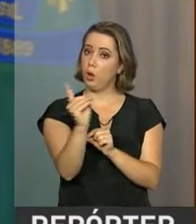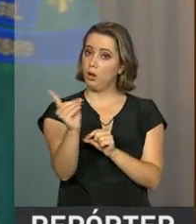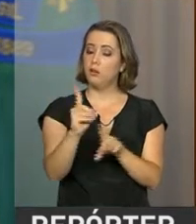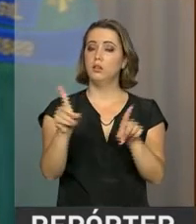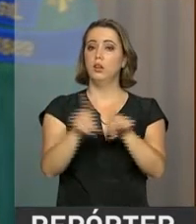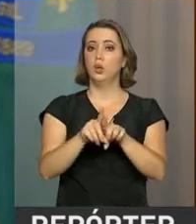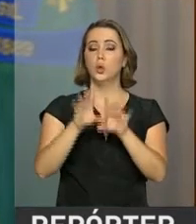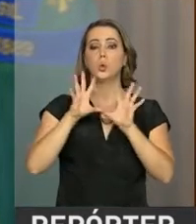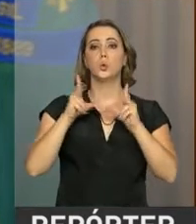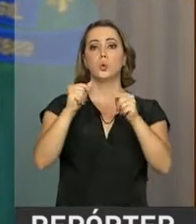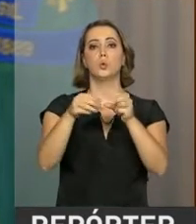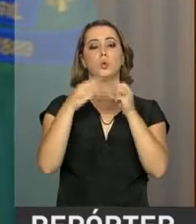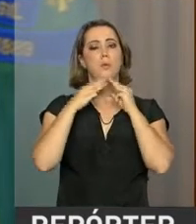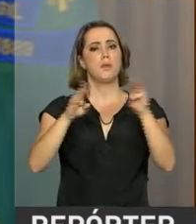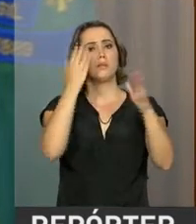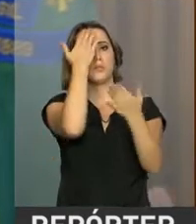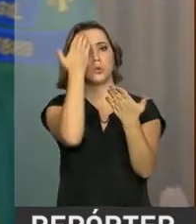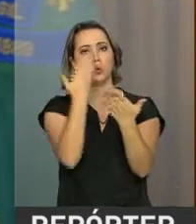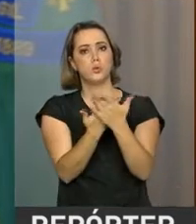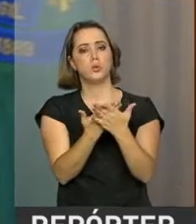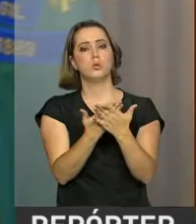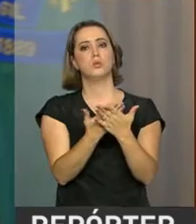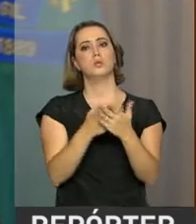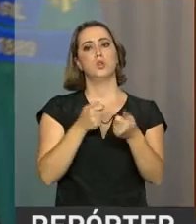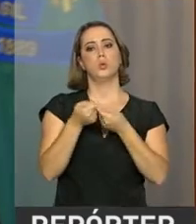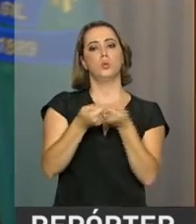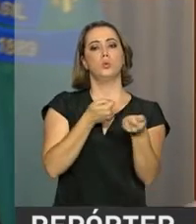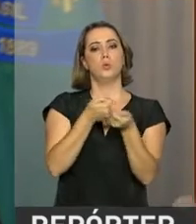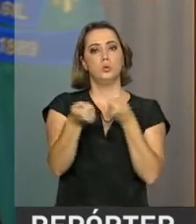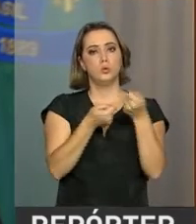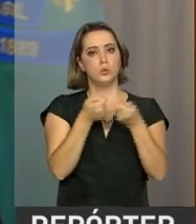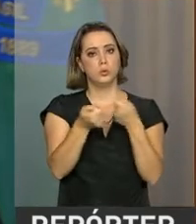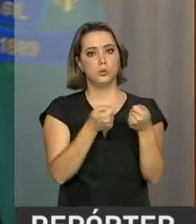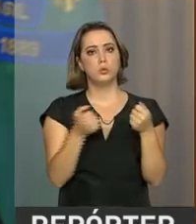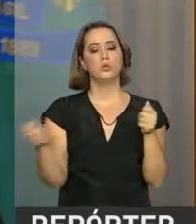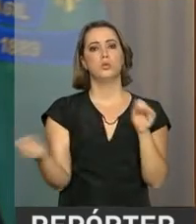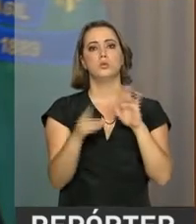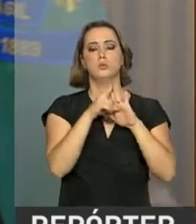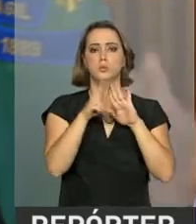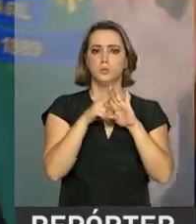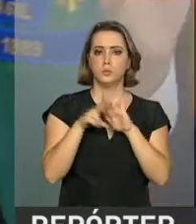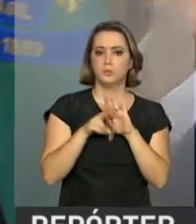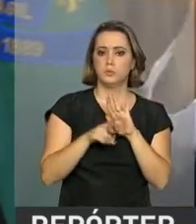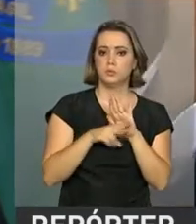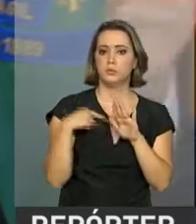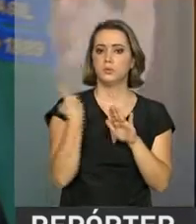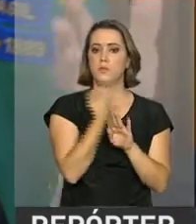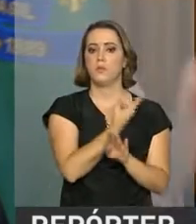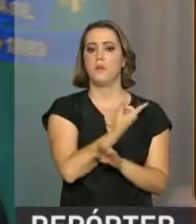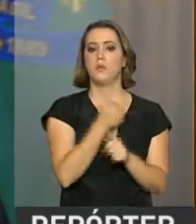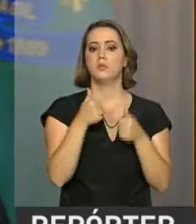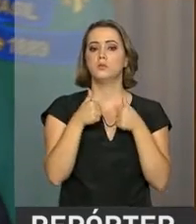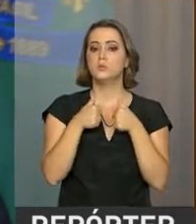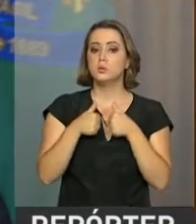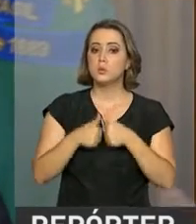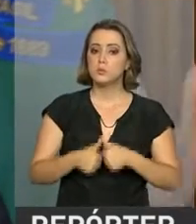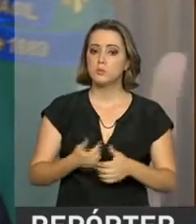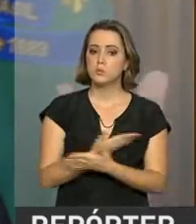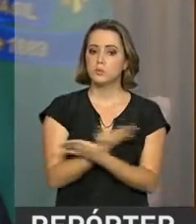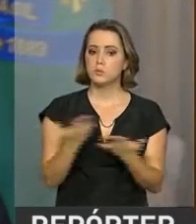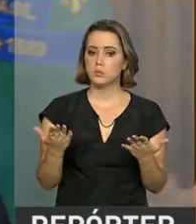de ajuste e de reformas grupo